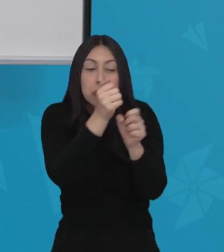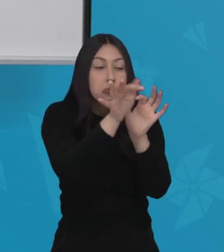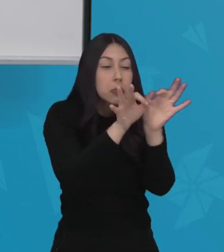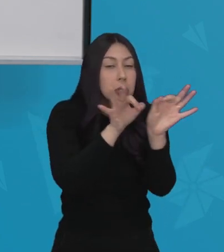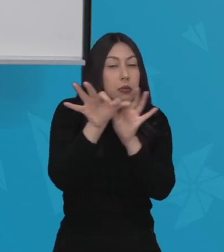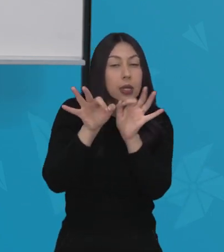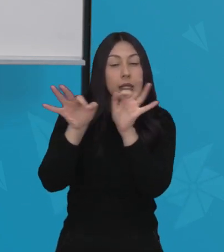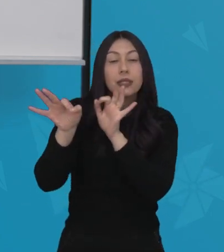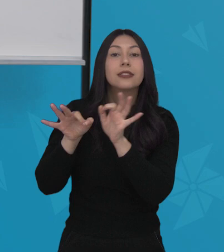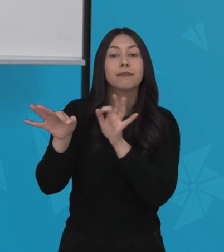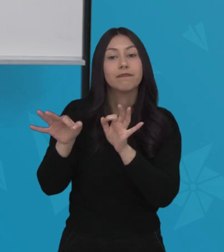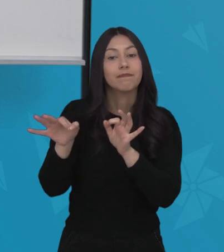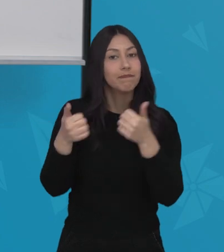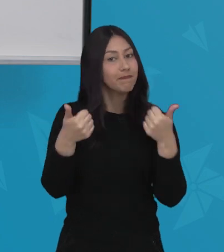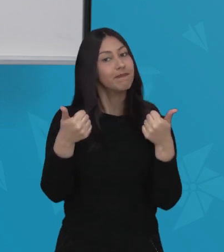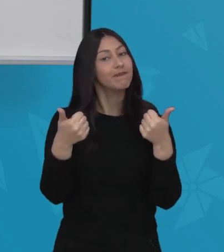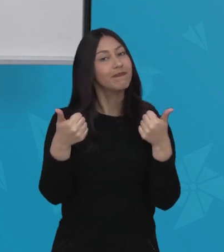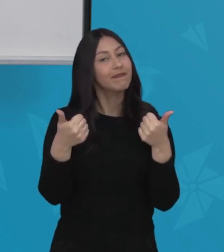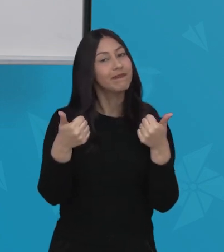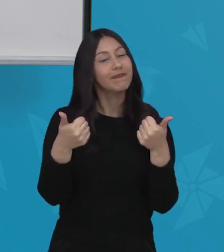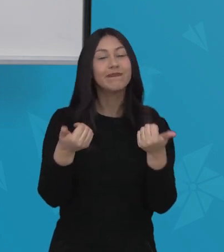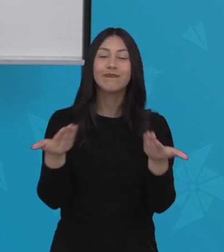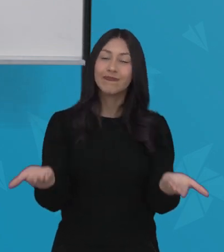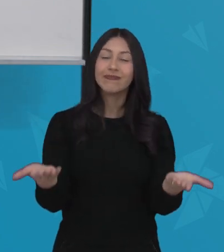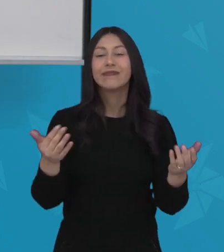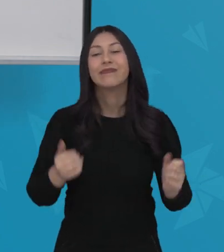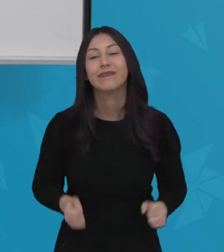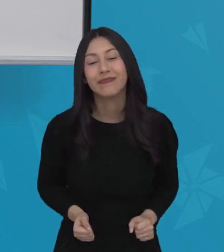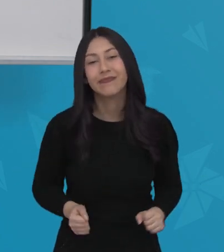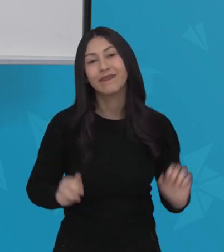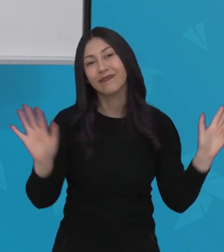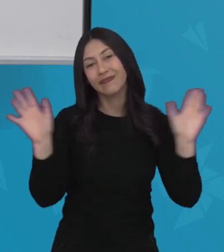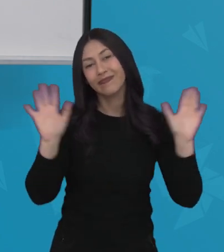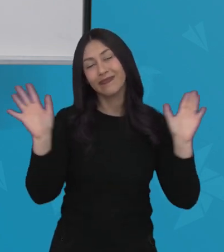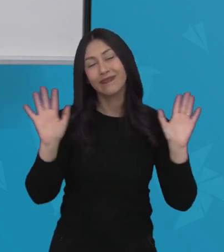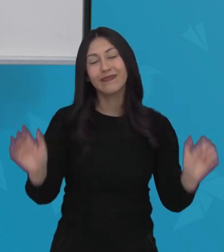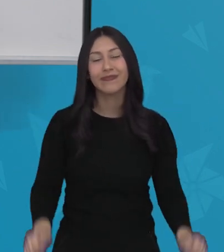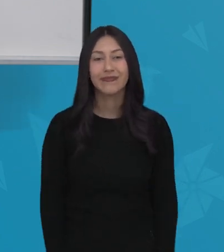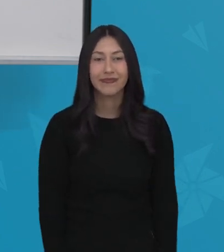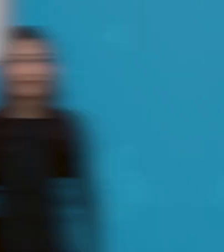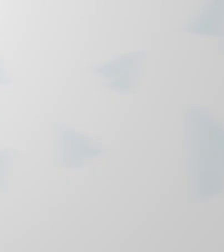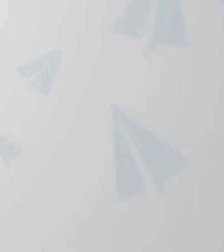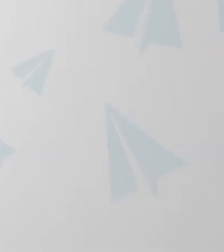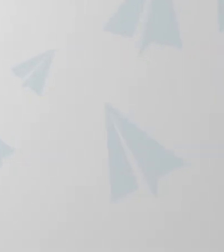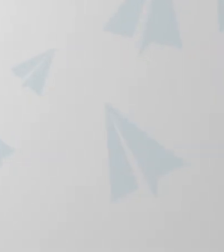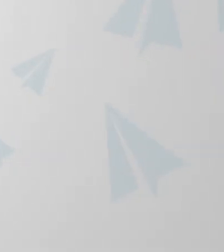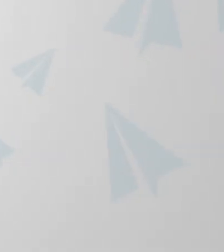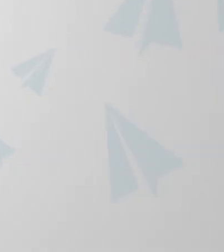operar, fazer as continhas e tudo mais. Perfeito? Basicamente é isso. Valeu e abraço.